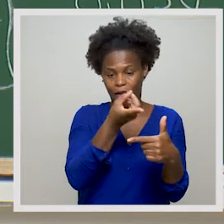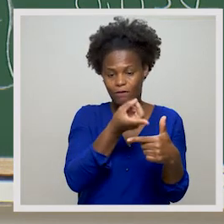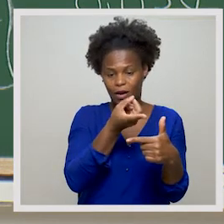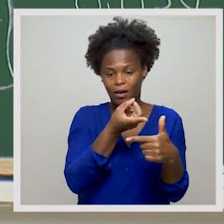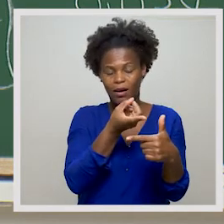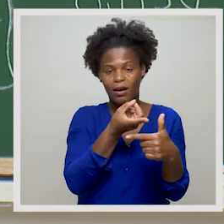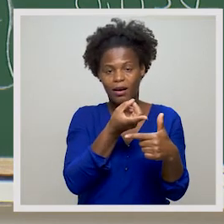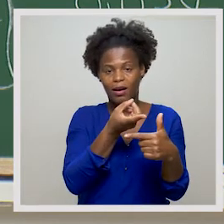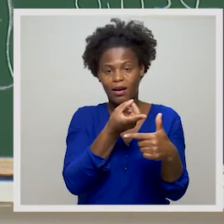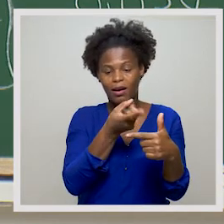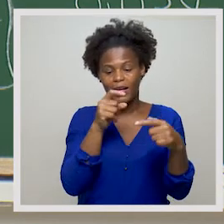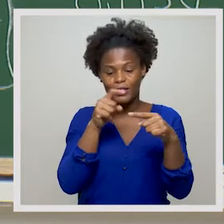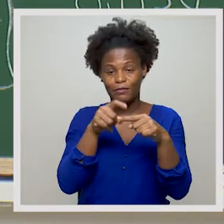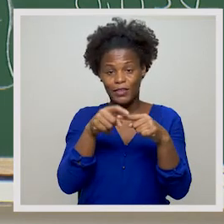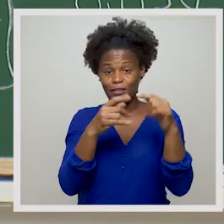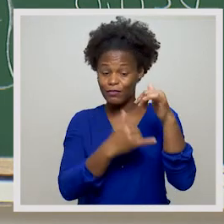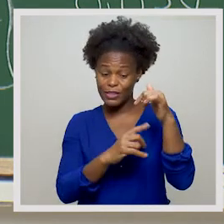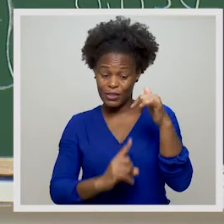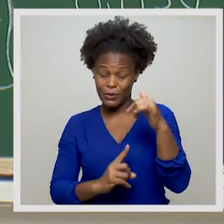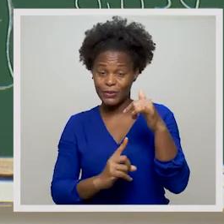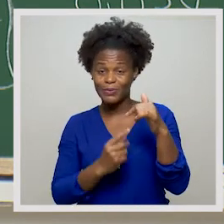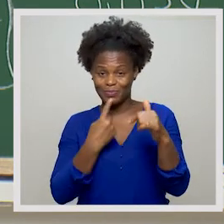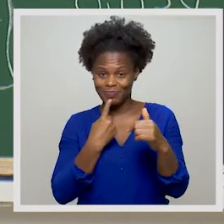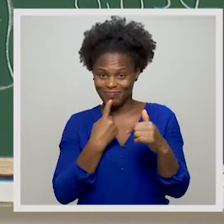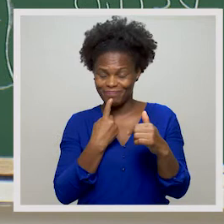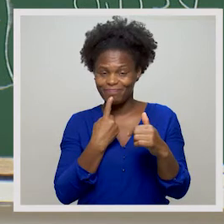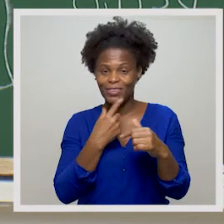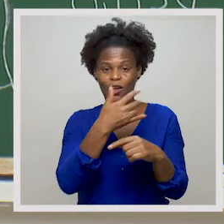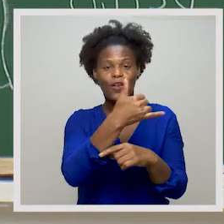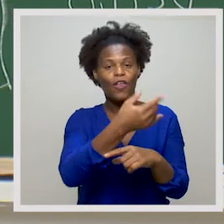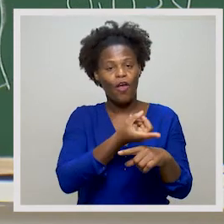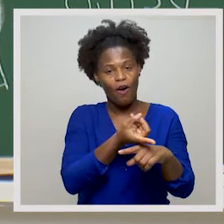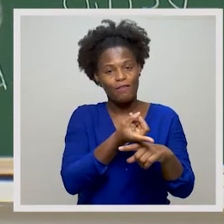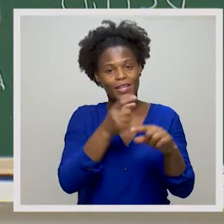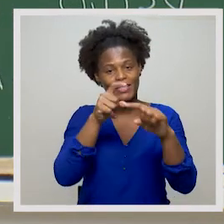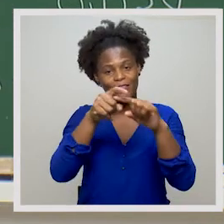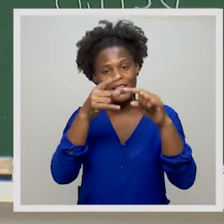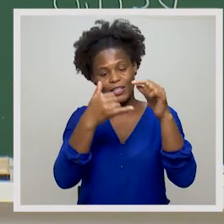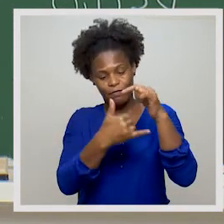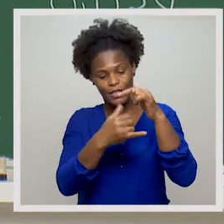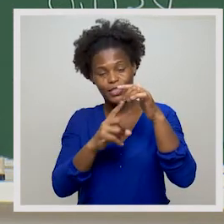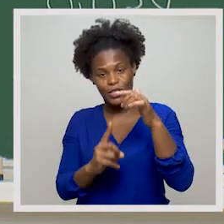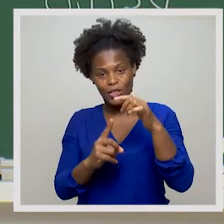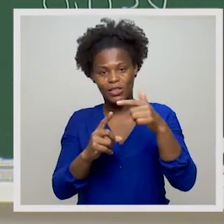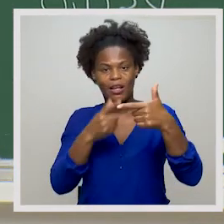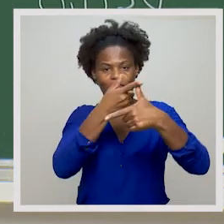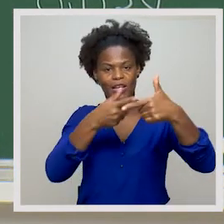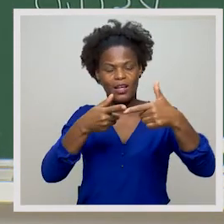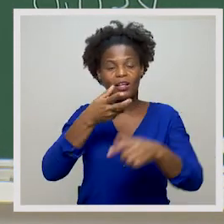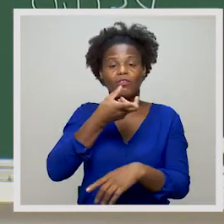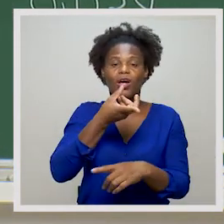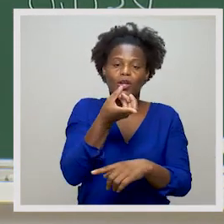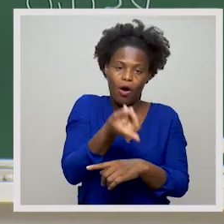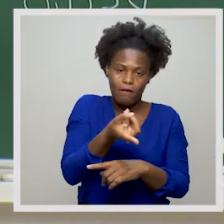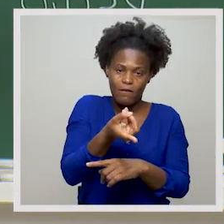absoluta, neste caso 9, a dividir pelo total 26. 9 a dividir por 26, não é? Fazem o cálculo,